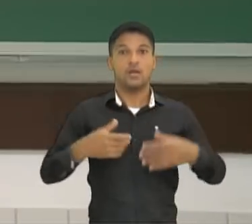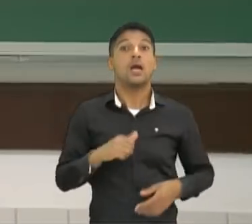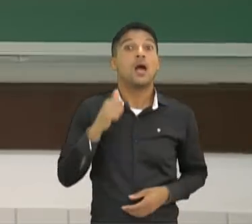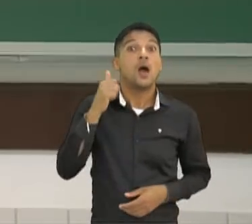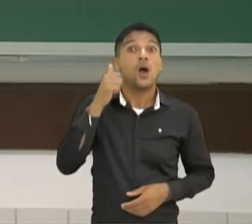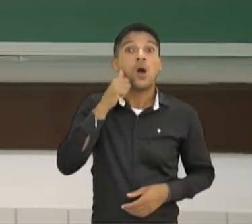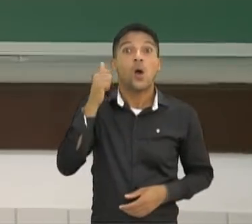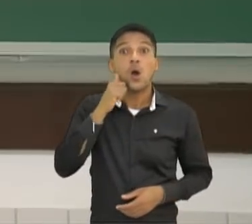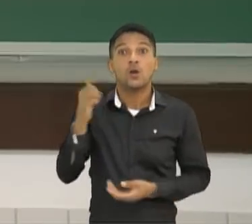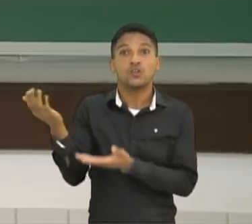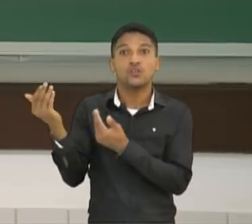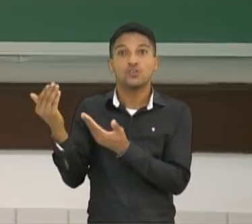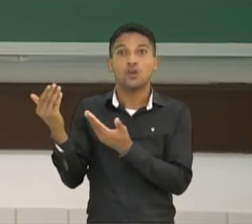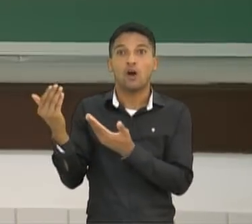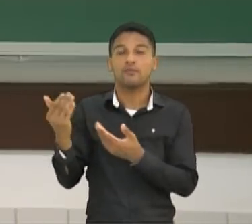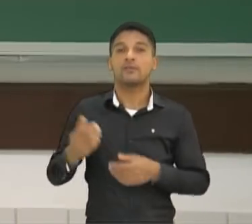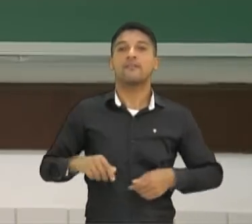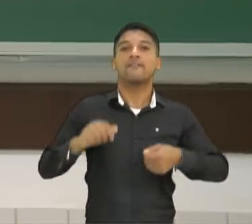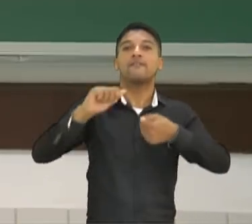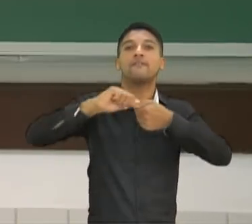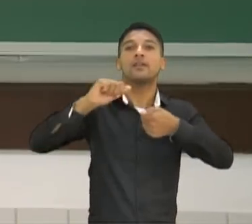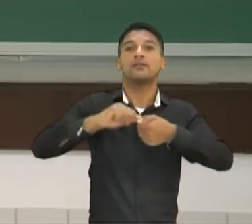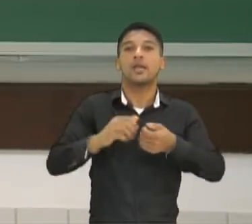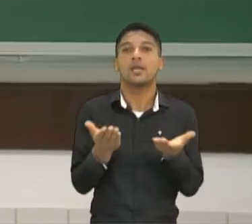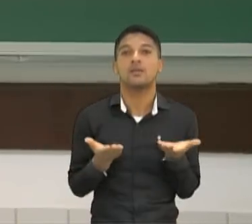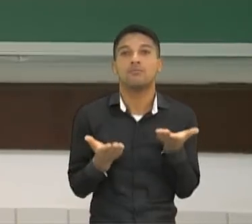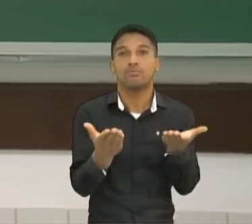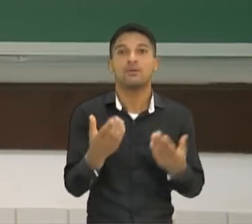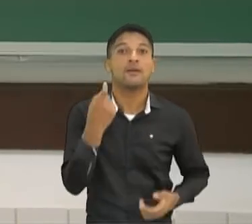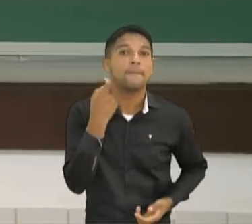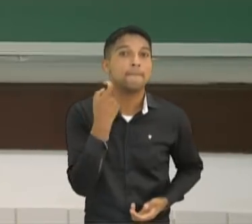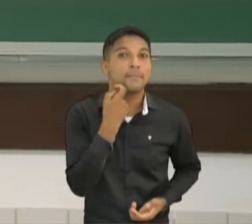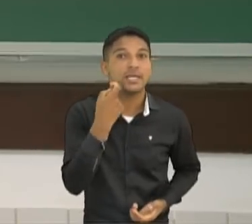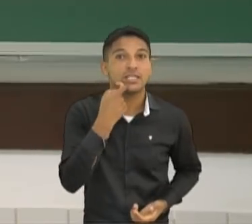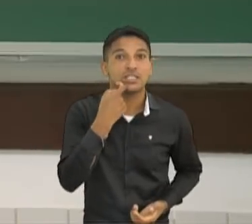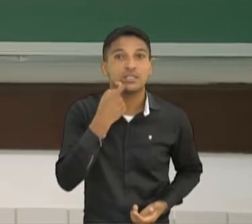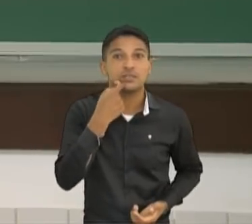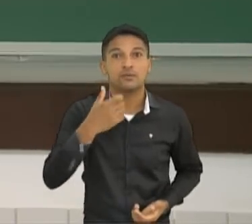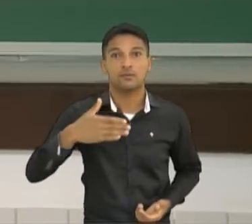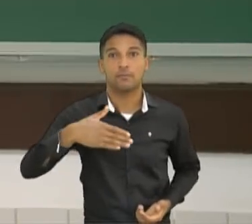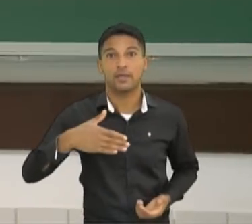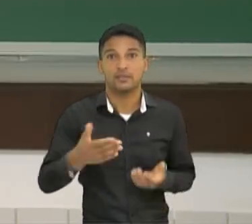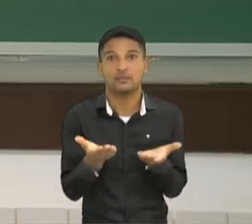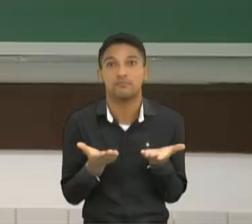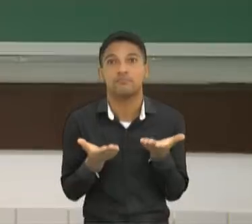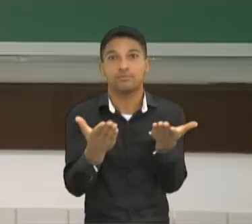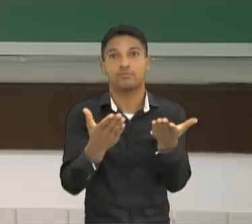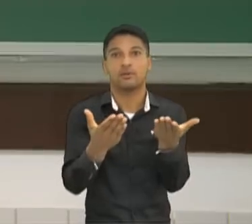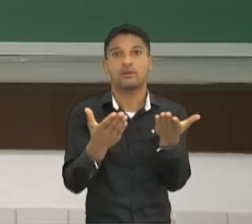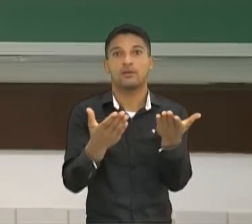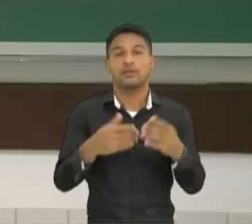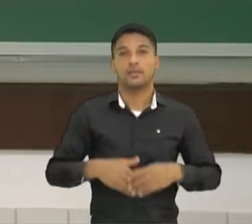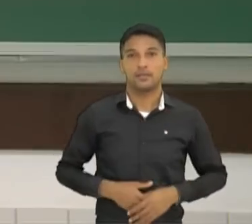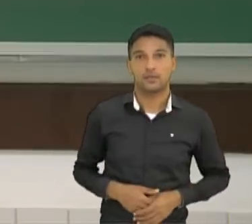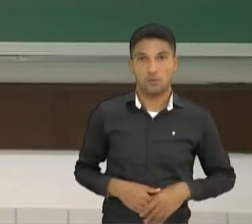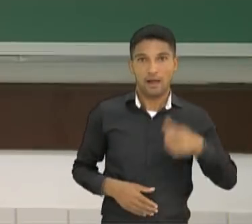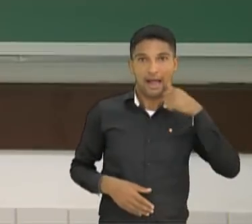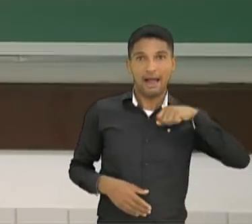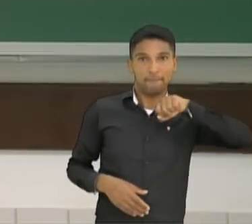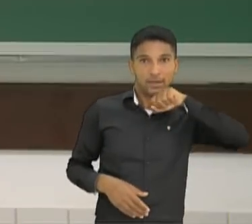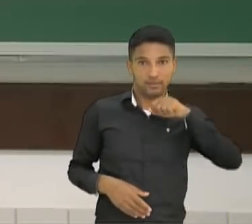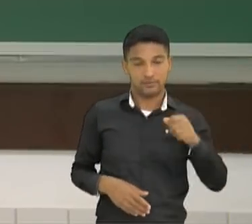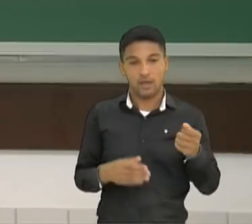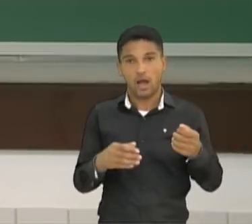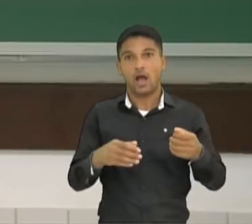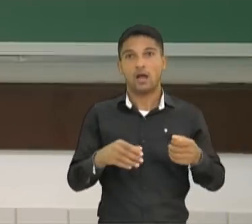peixe assado, né? Então, a menina lá de 7 ou 8 aninhos olhando a mãe fazendo o peixe